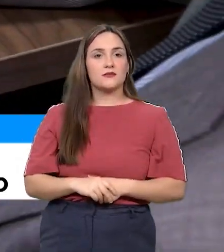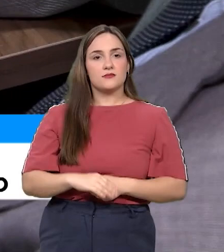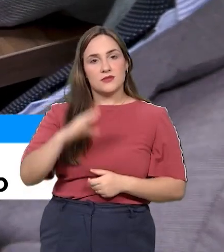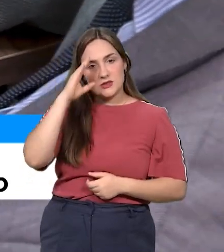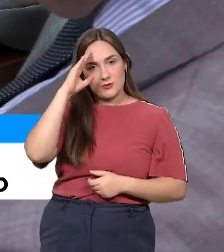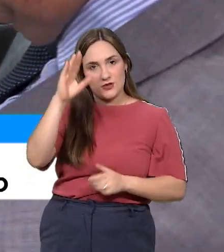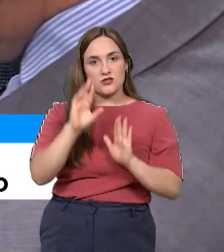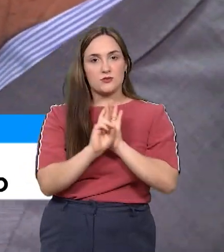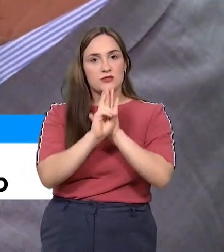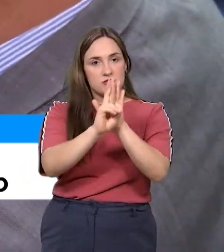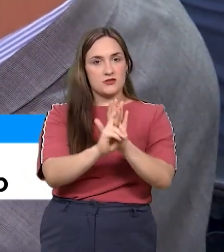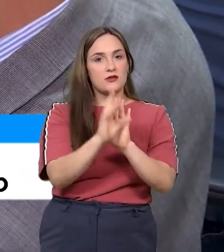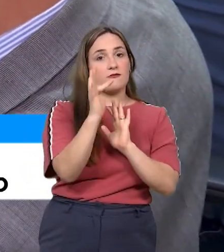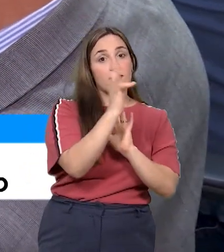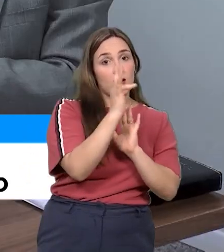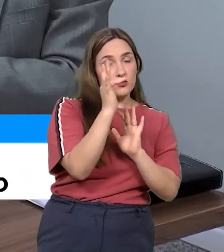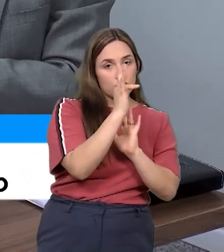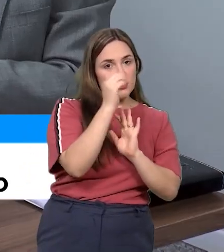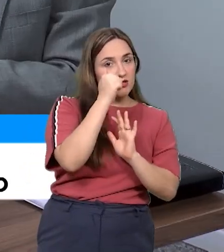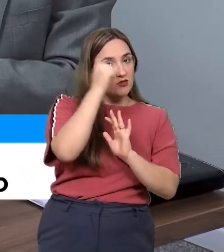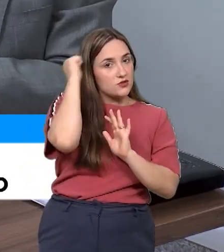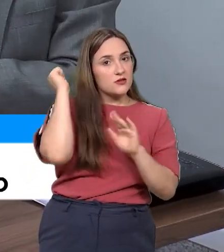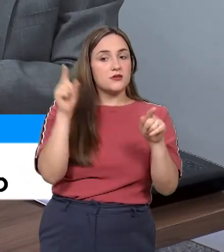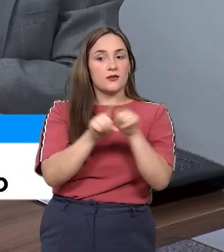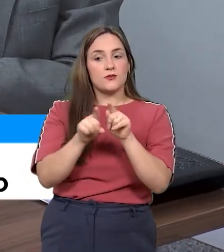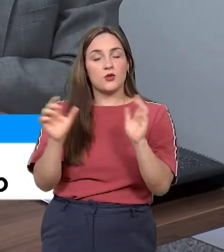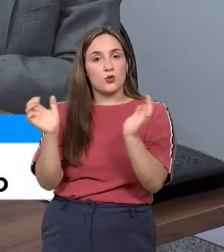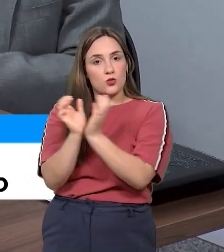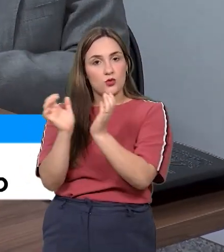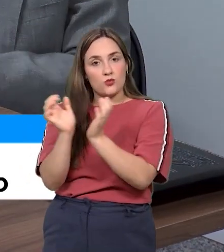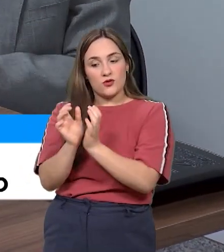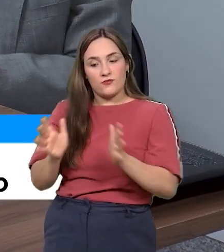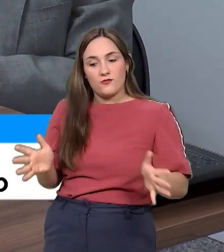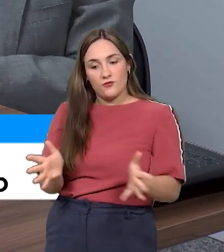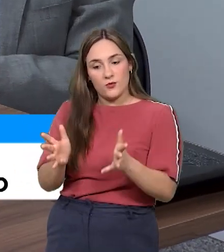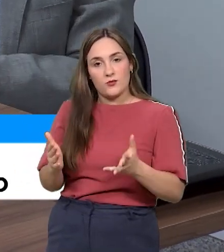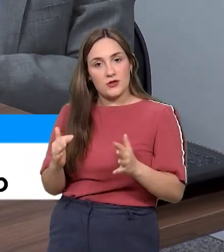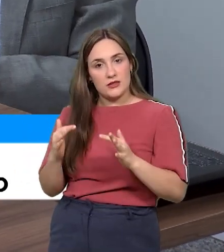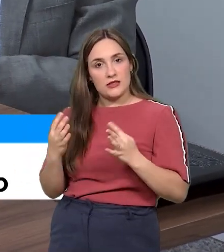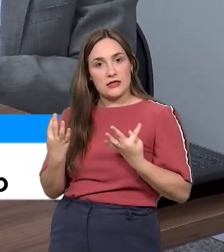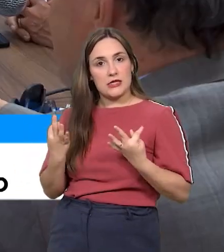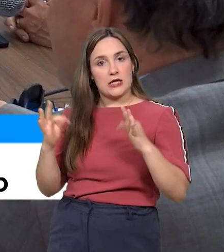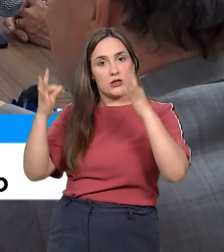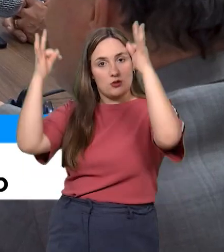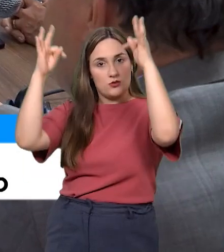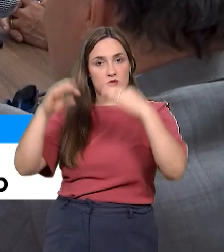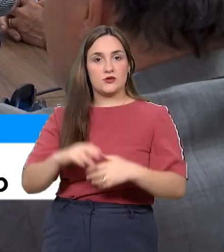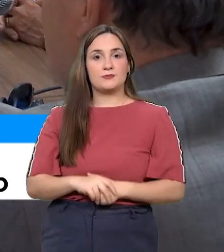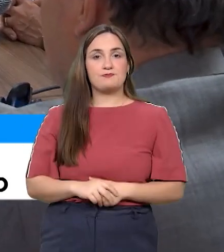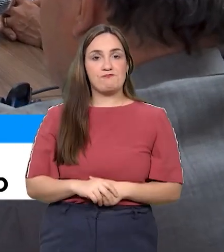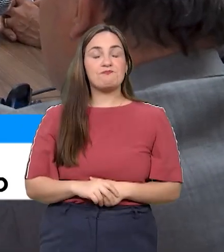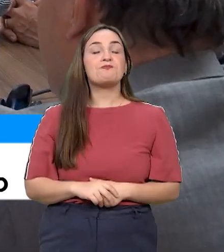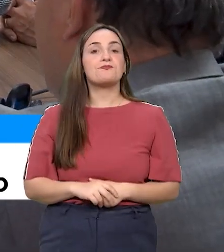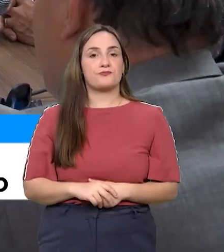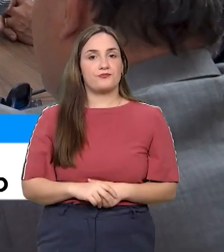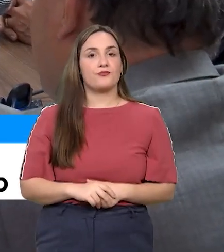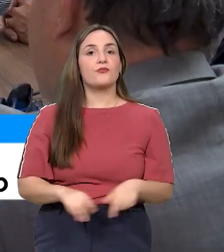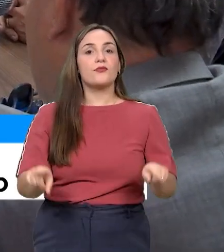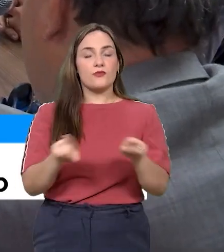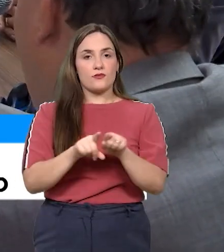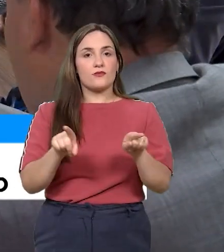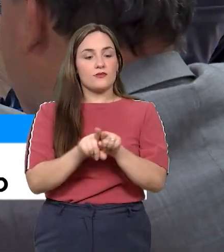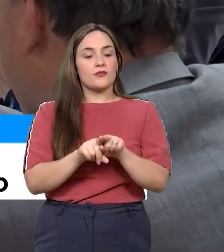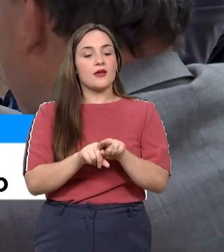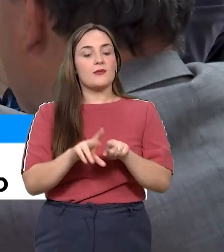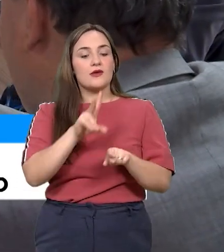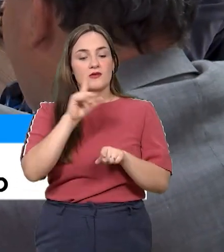com representantes das universidades e fundações que fomentam a evolução tecnológica, que, segundo ele, deve acompanhar o